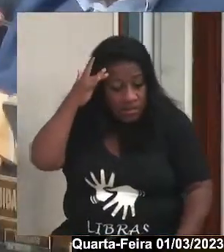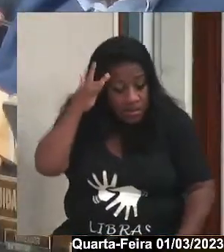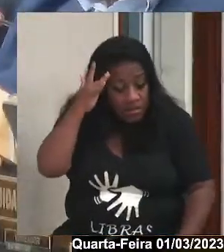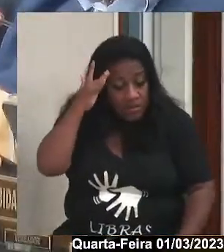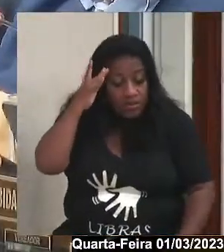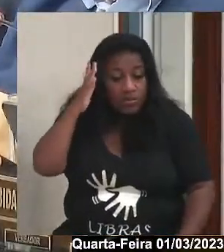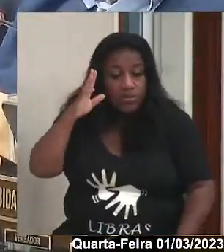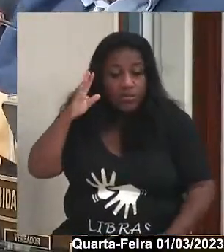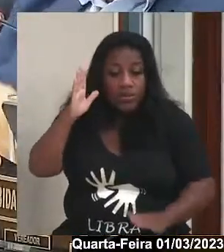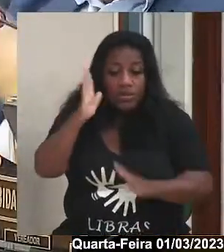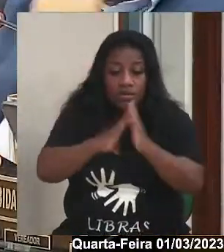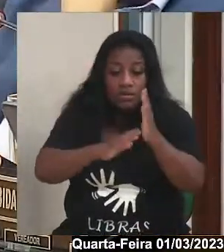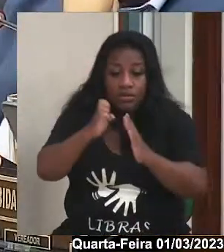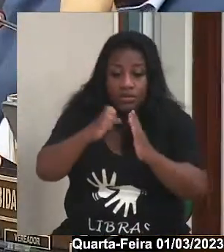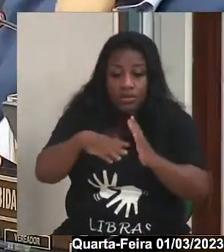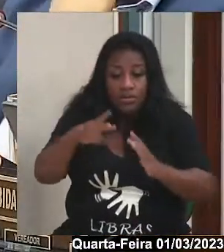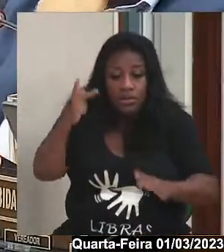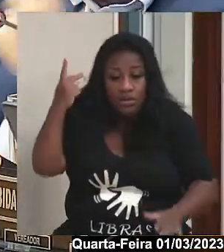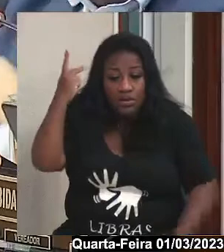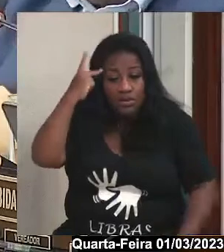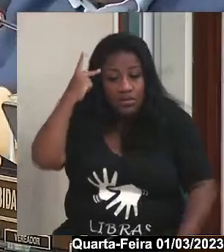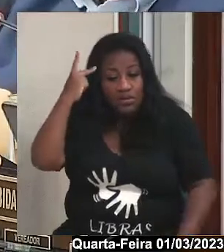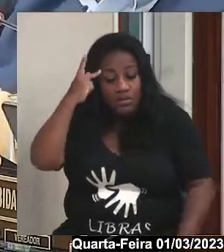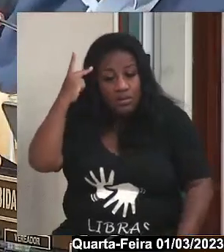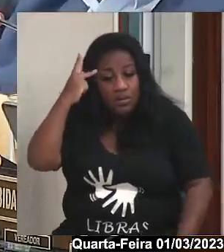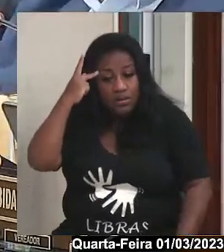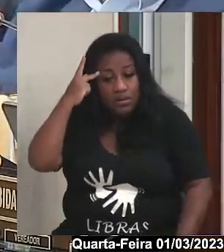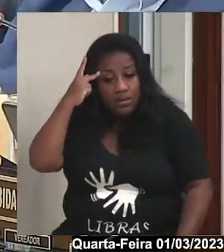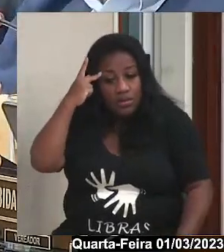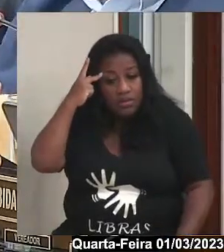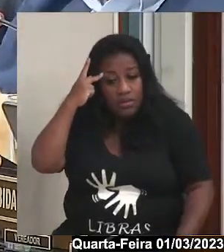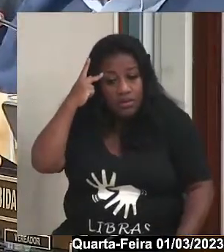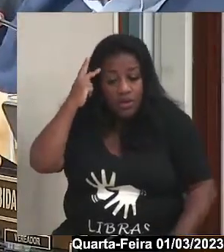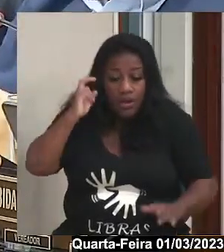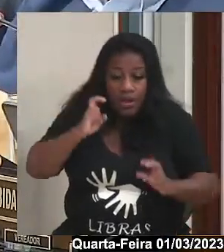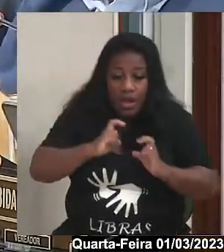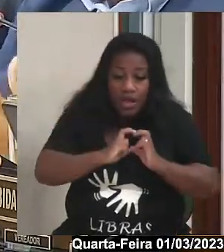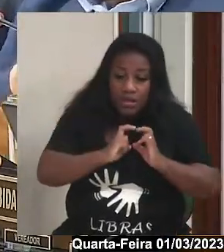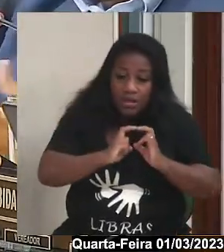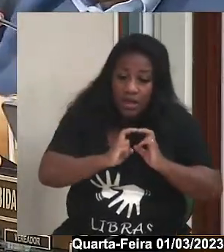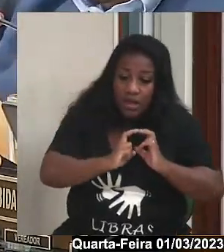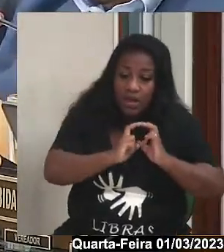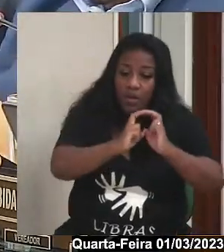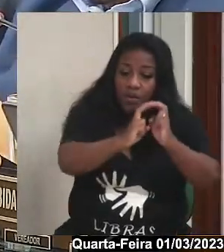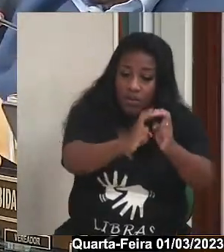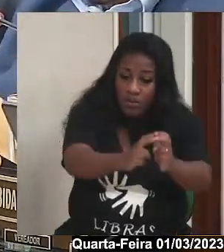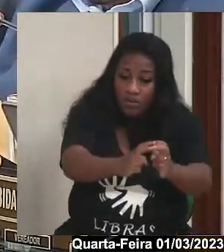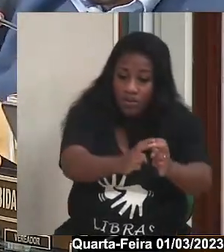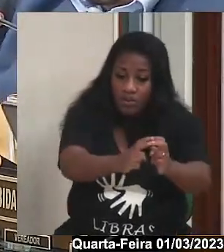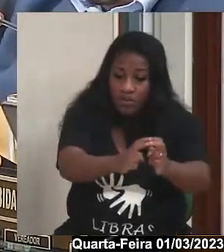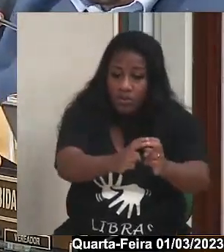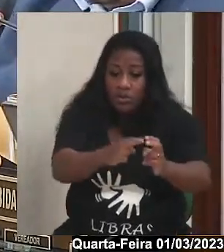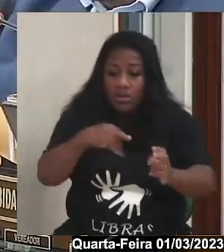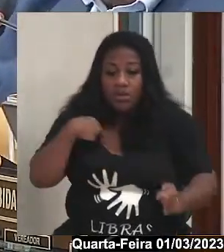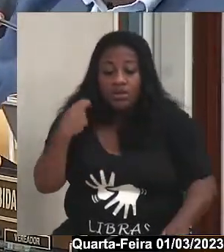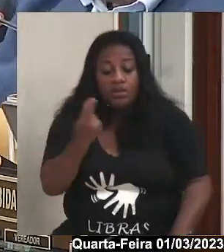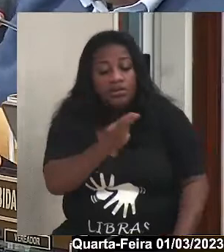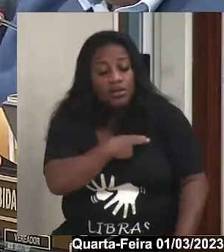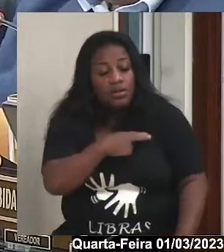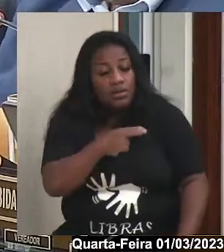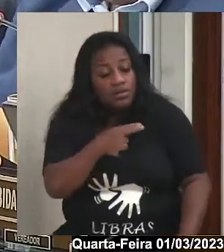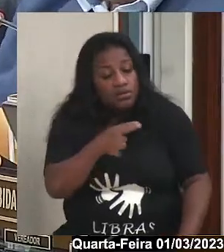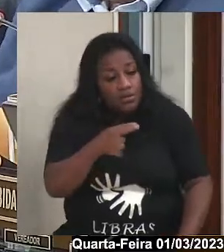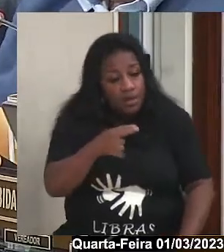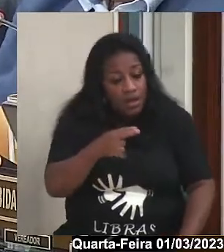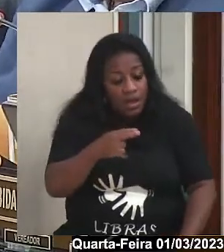da Grande São Paulo, do qual nós não temos um metrô, né, dentro da nossa região. Então, nós